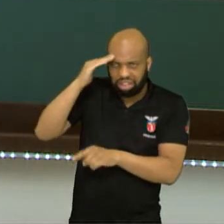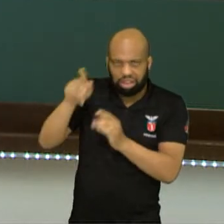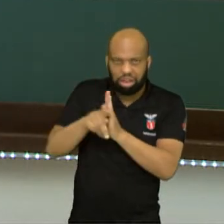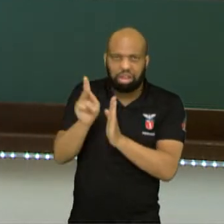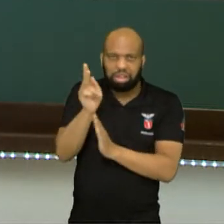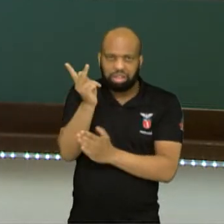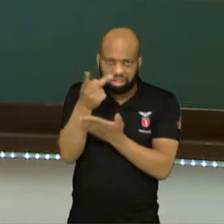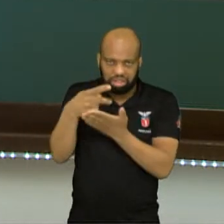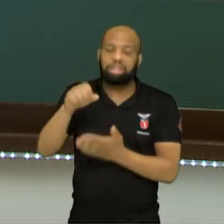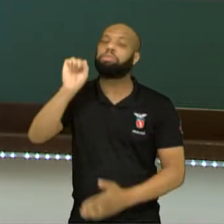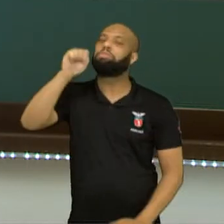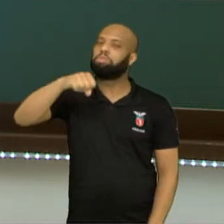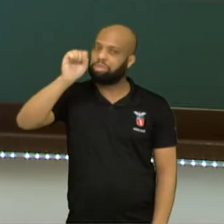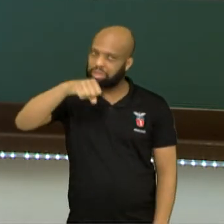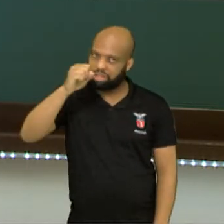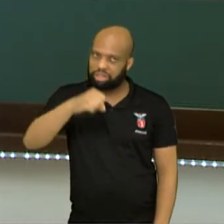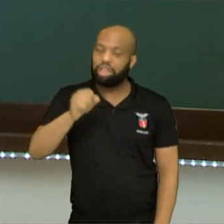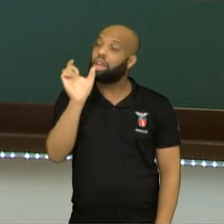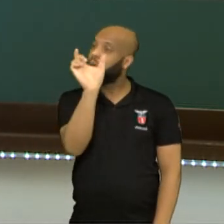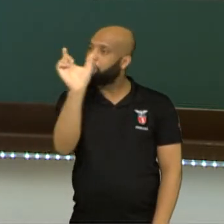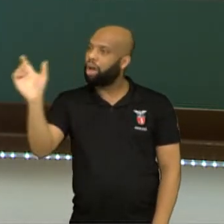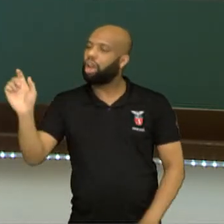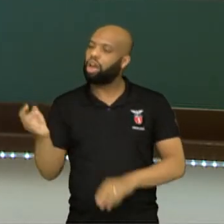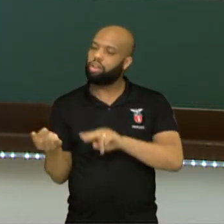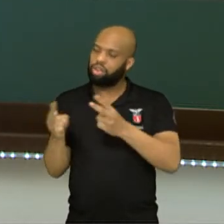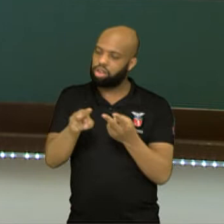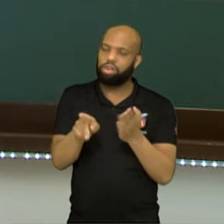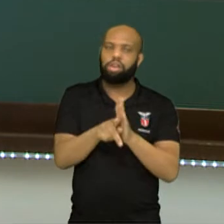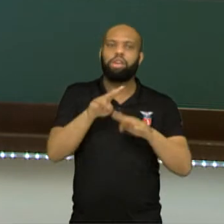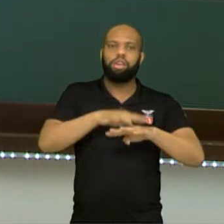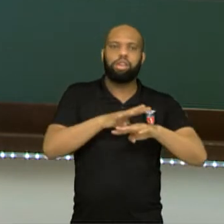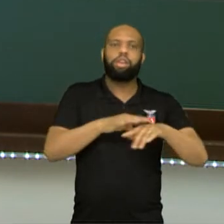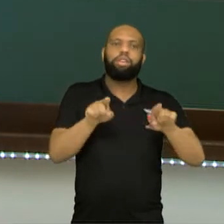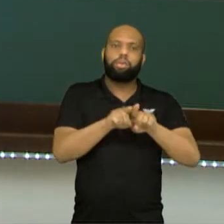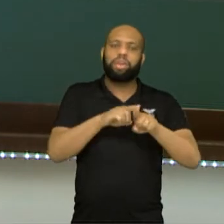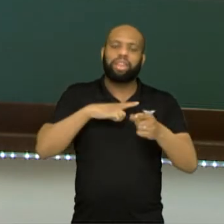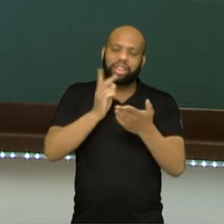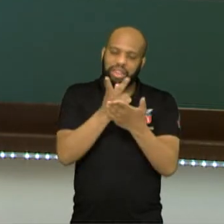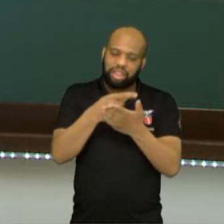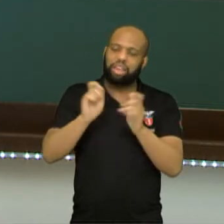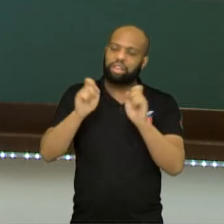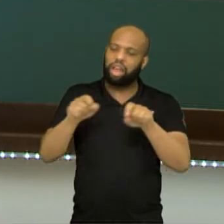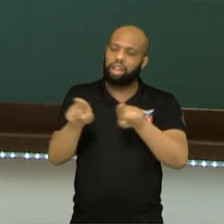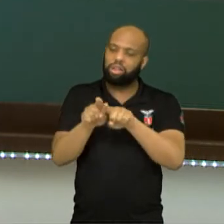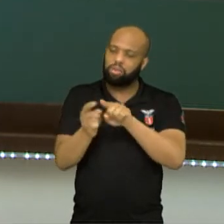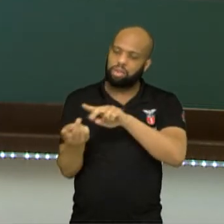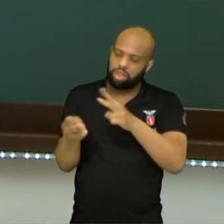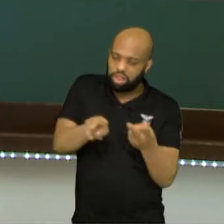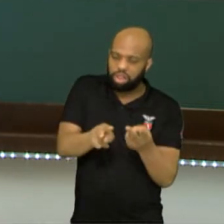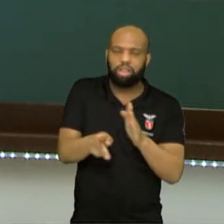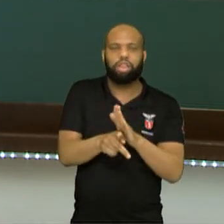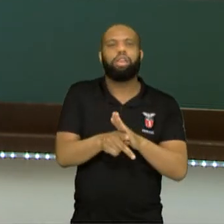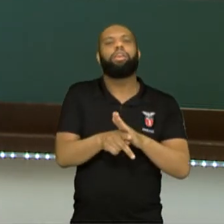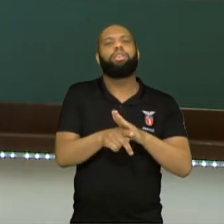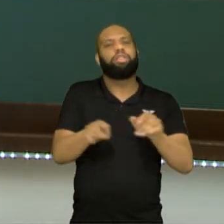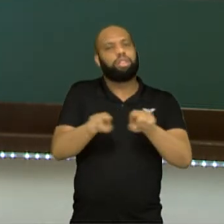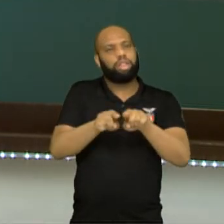situação problema, não. Traduzimos as palavrinhas e os desenhos também para a linguagem matemática. Eu acho isso